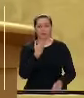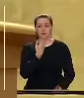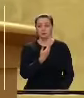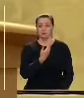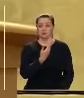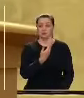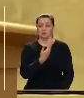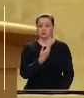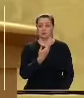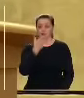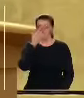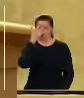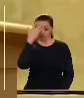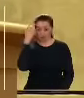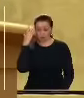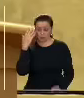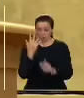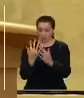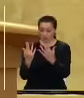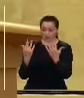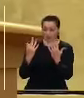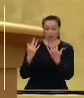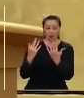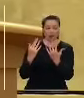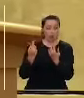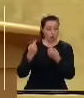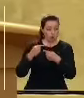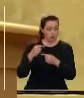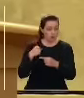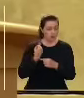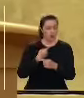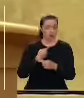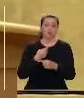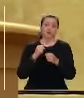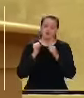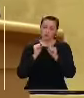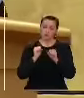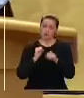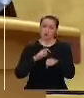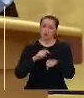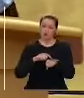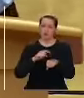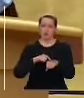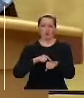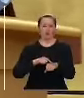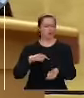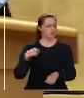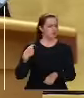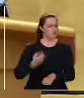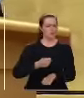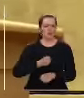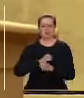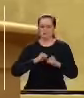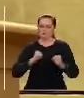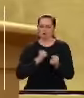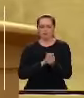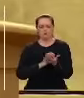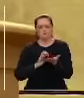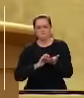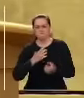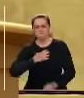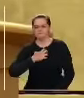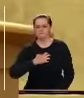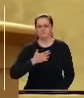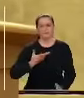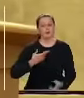fizerem algo que não é o melhor, tá bom. Você pode até na hora, sabe, chutar o balde, você fica meio que indignado. A Bíblia